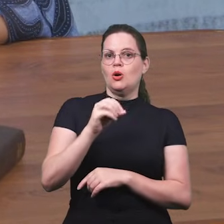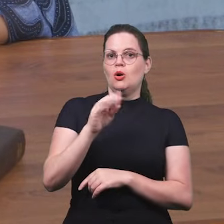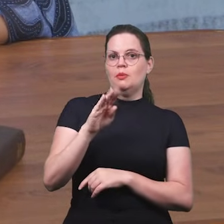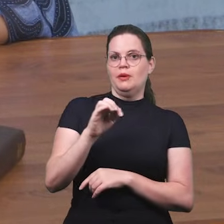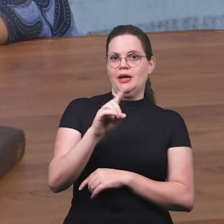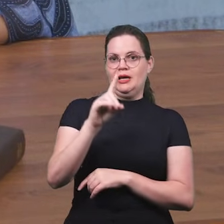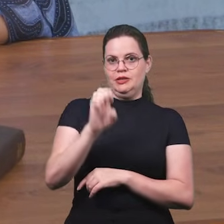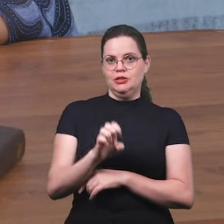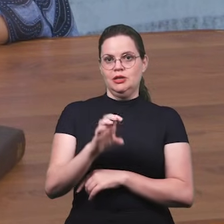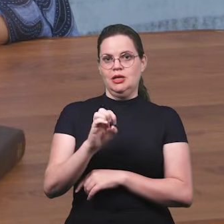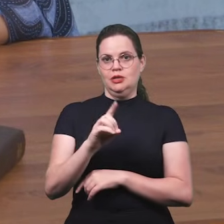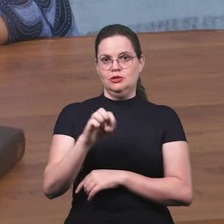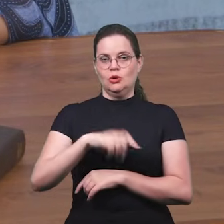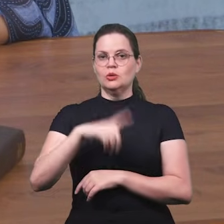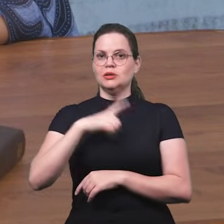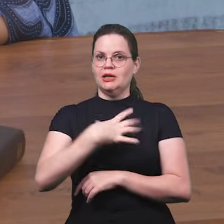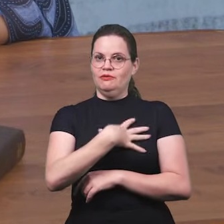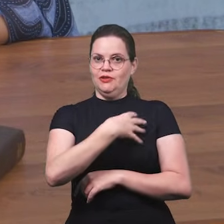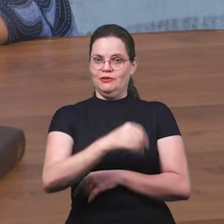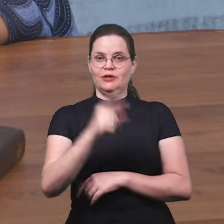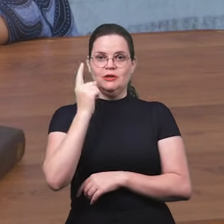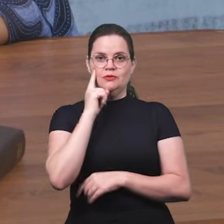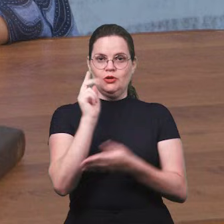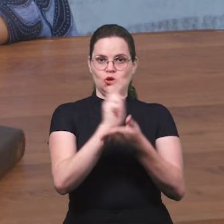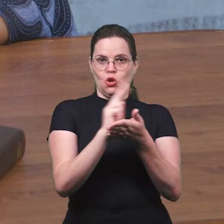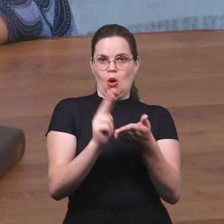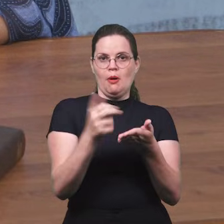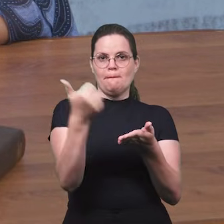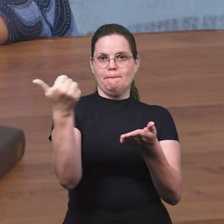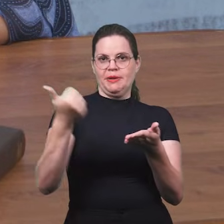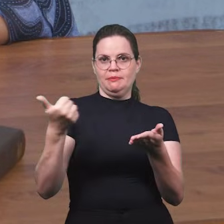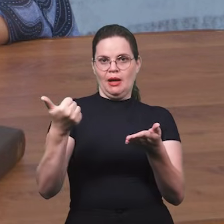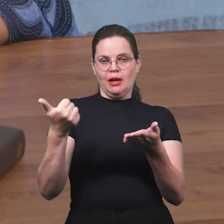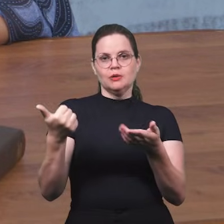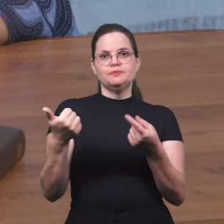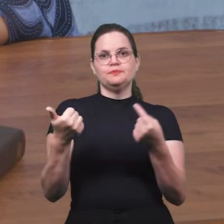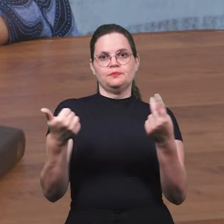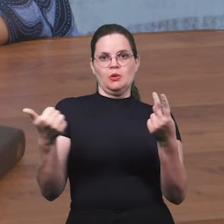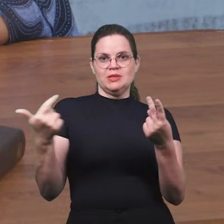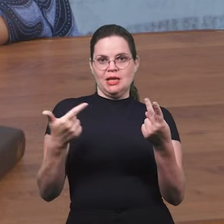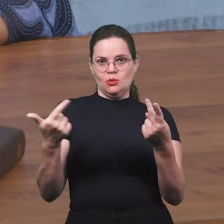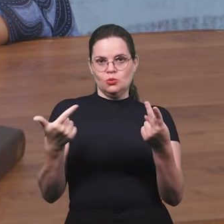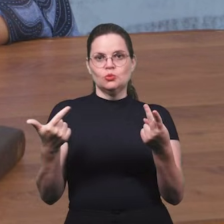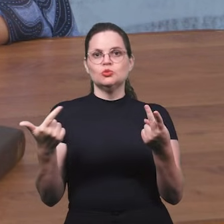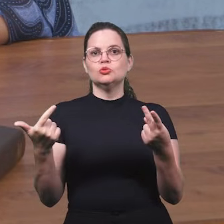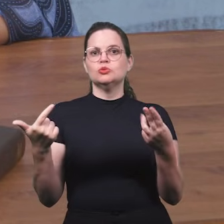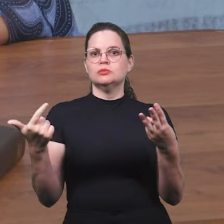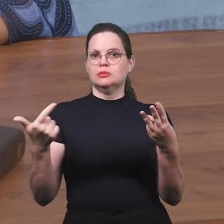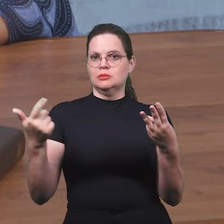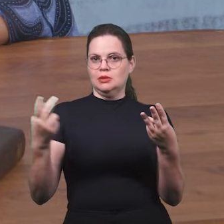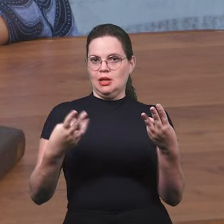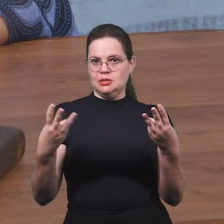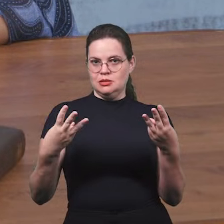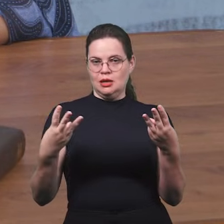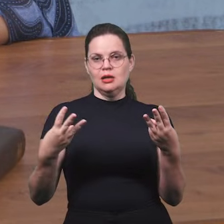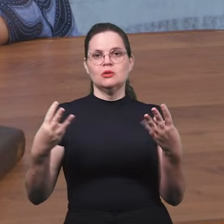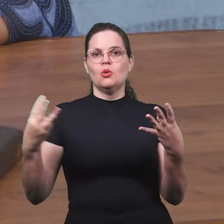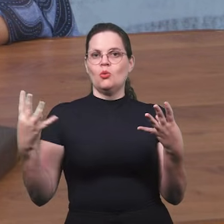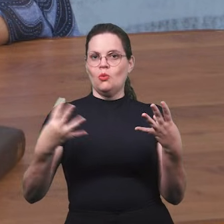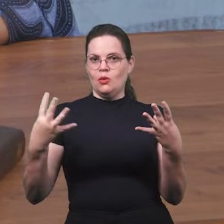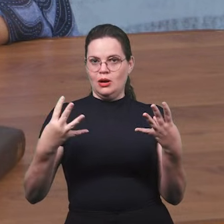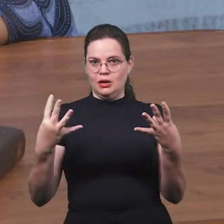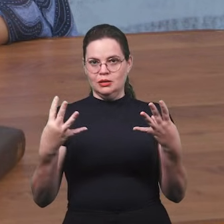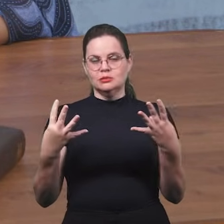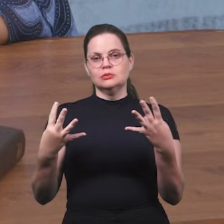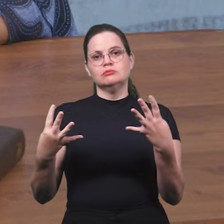Semaías, o primogênito, Josabade, o segundo, Joá, o terceiro, Issacar, o quarto,